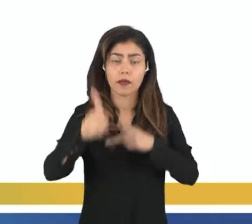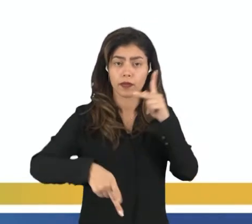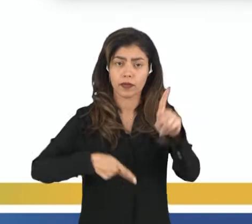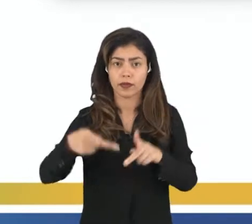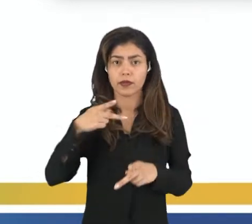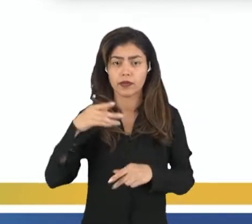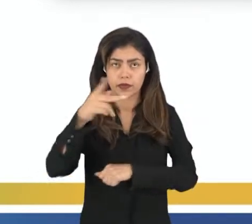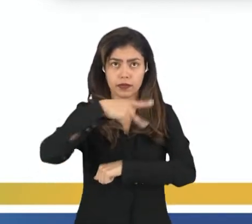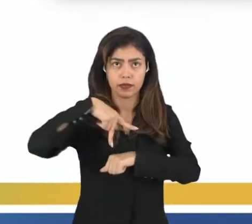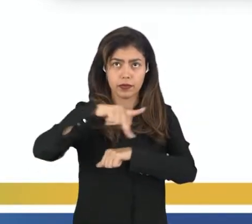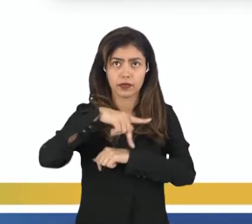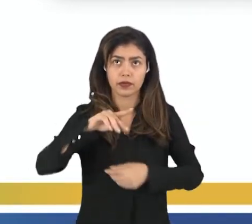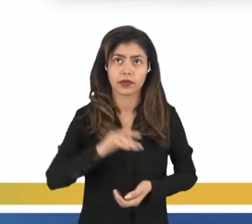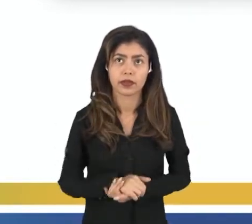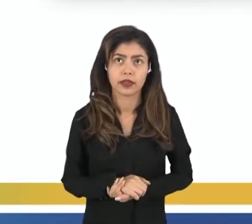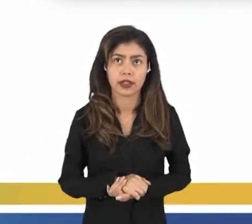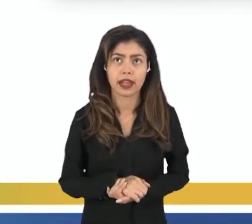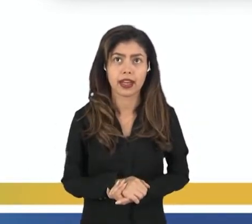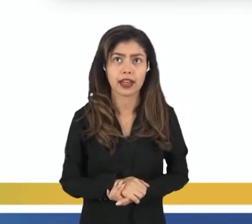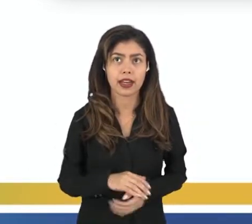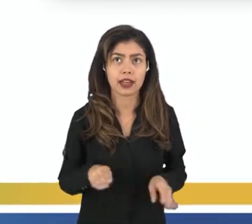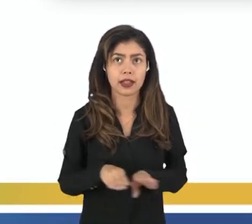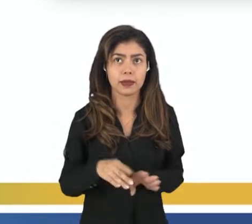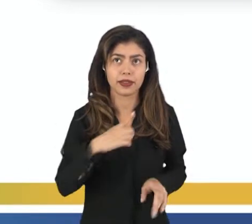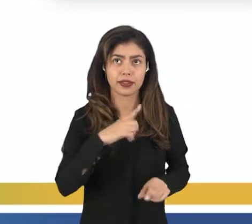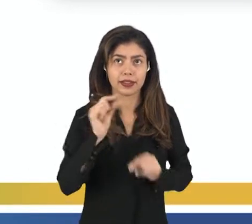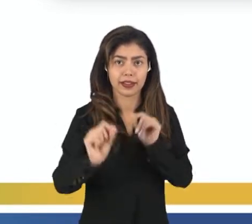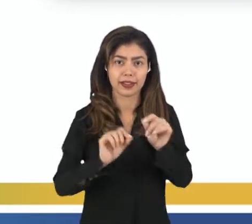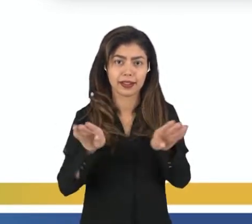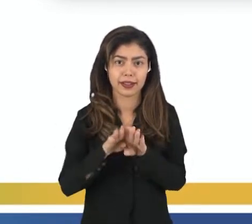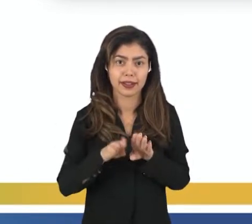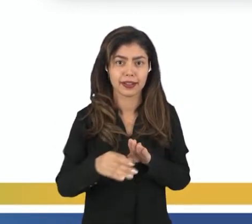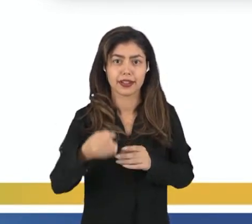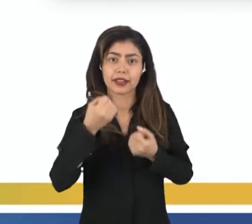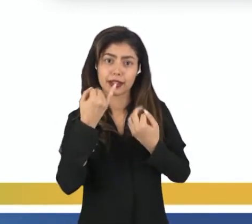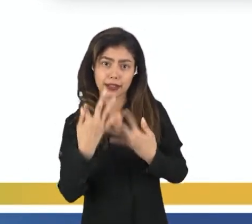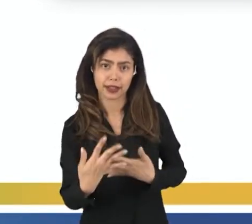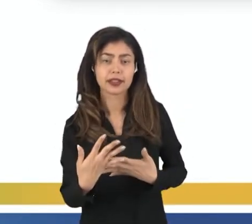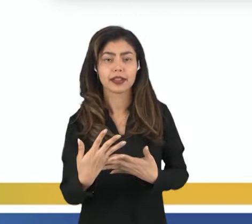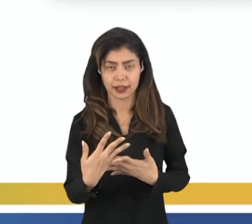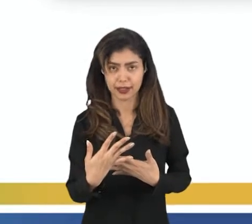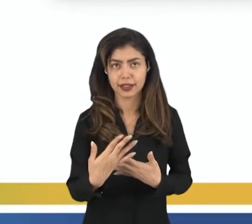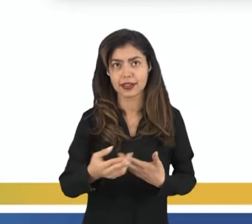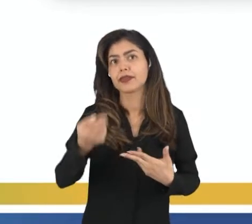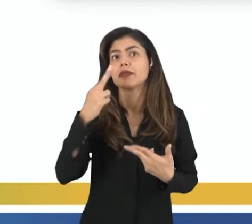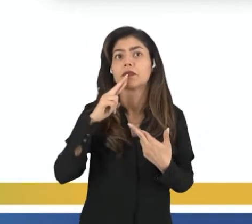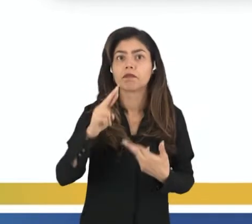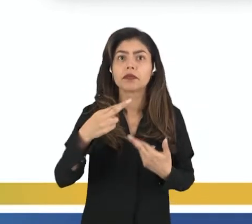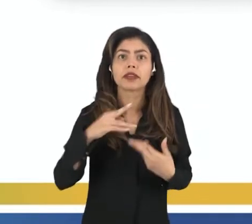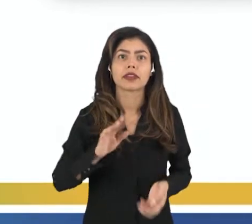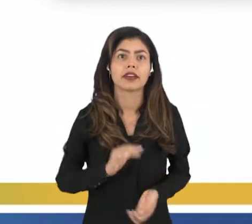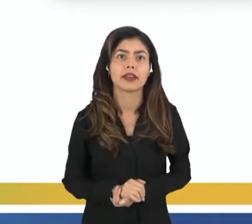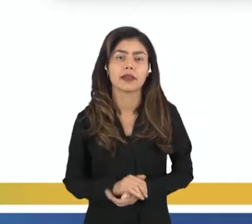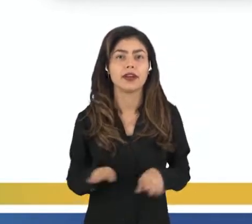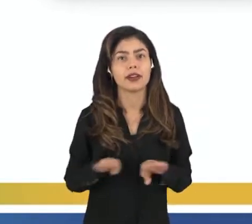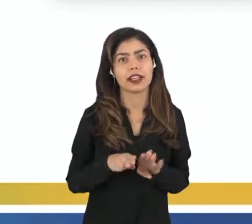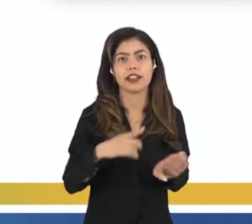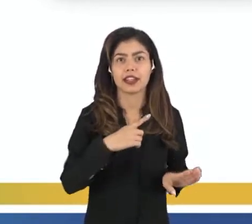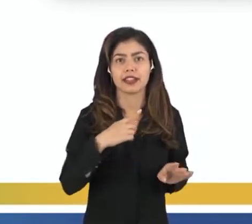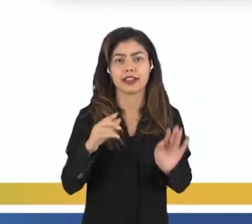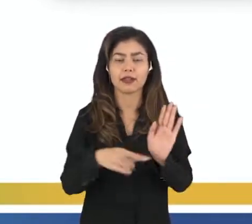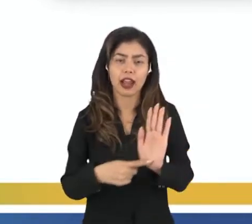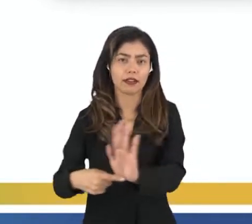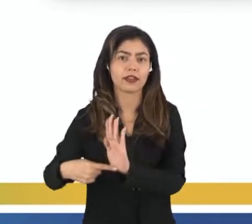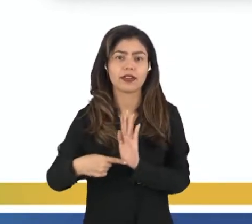popularizar pelo país. Muitas pessoas escutam diversas histórias sobre o arvorismo, mas é importante